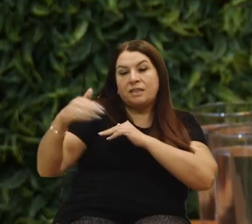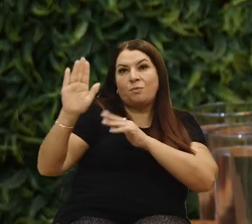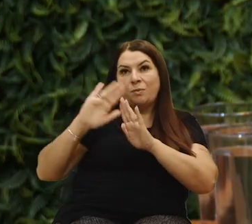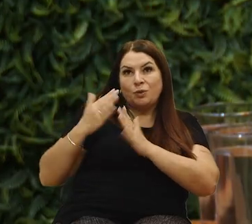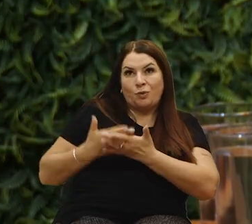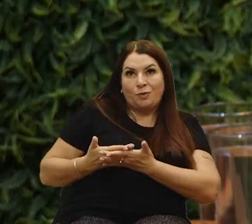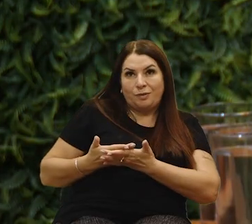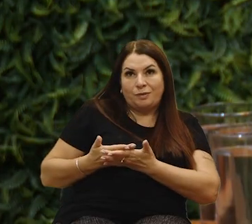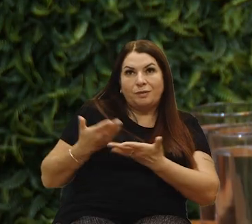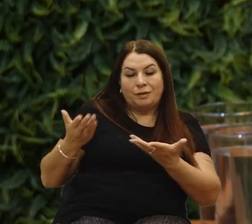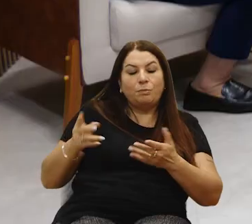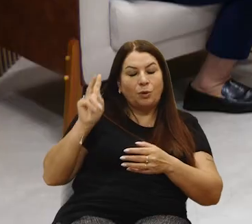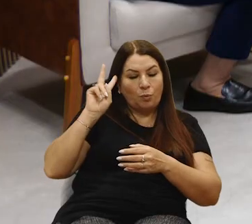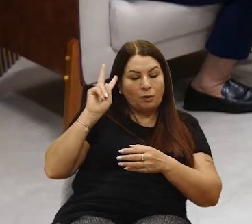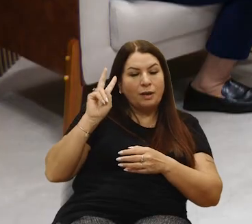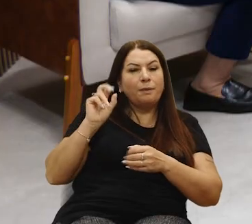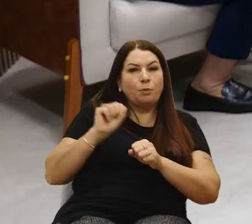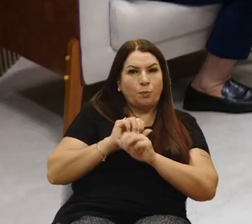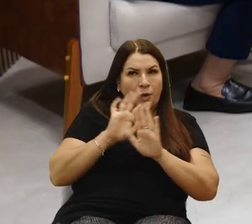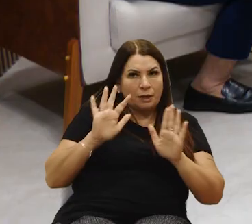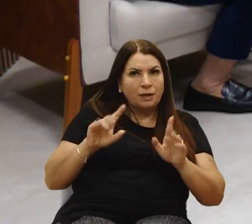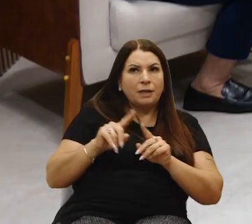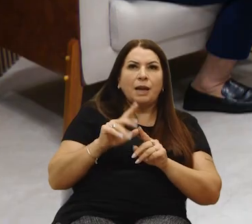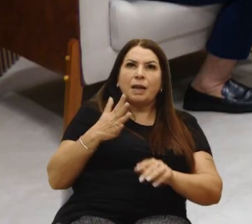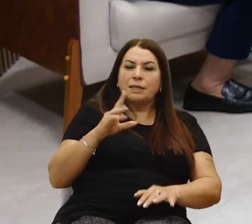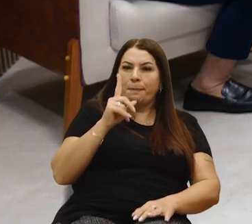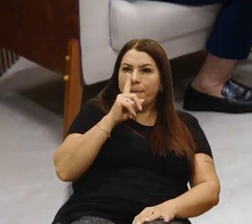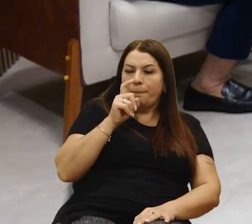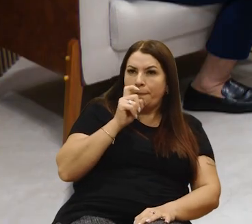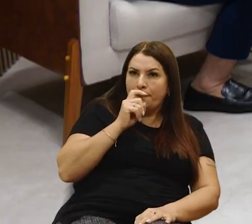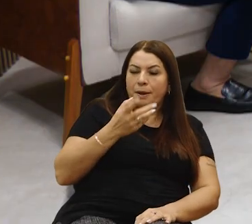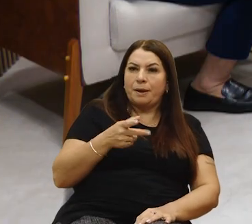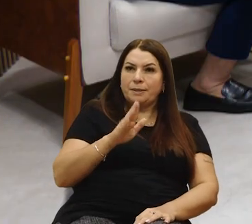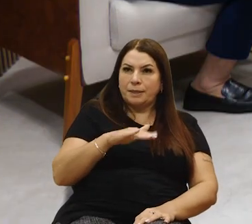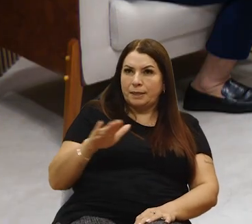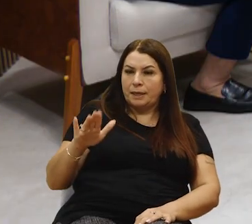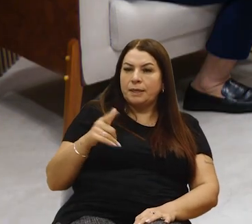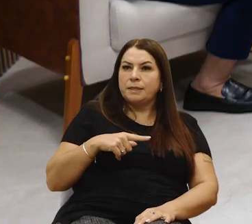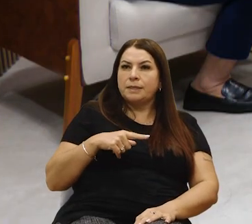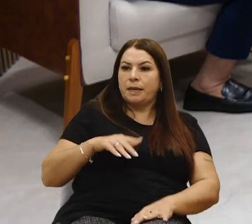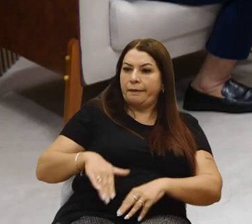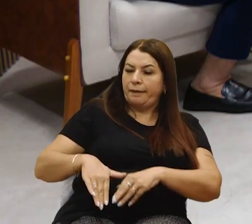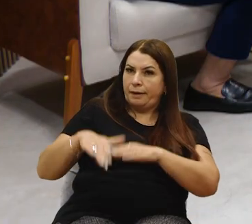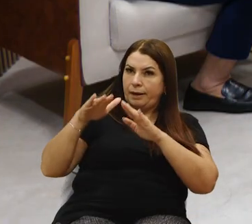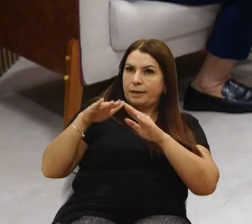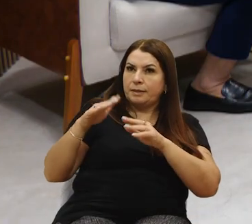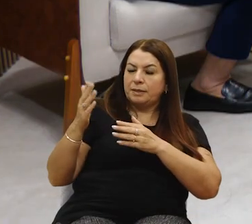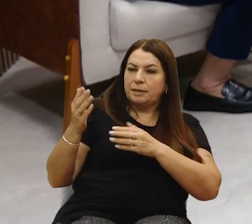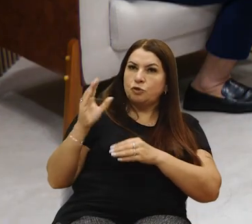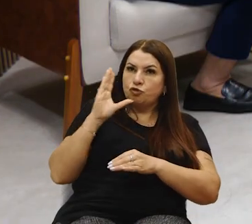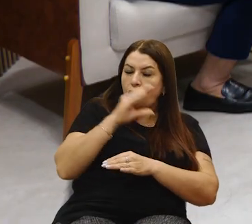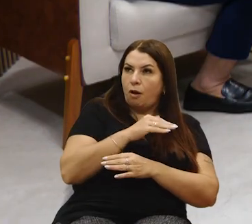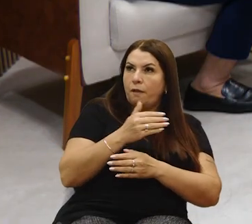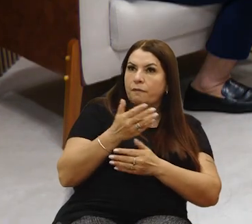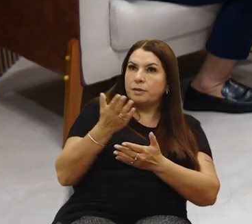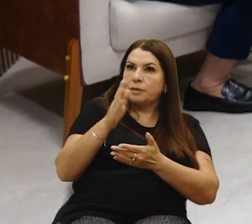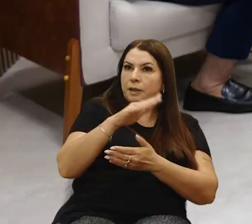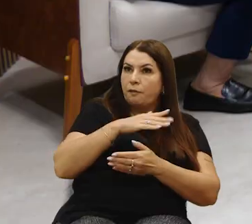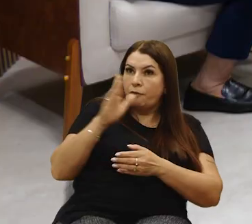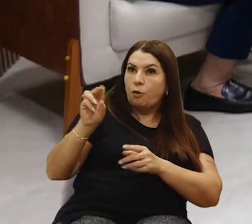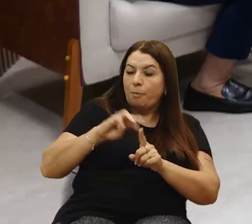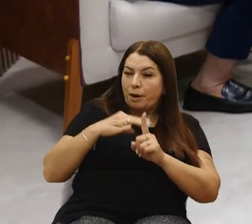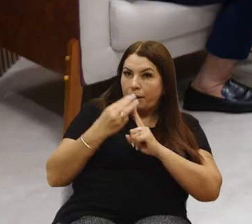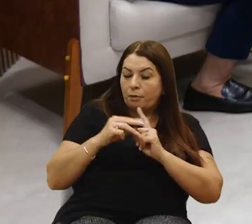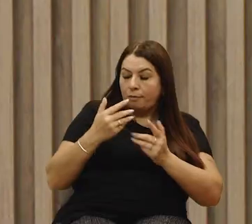educacional. Porque eu lembro claramente, assim, que às vezes os pais, as crianças crescem, viram adolescentes, viram jovens que vão para o mercado